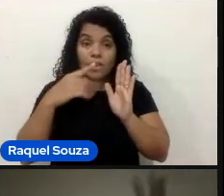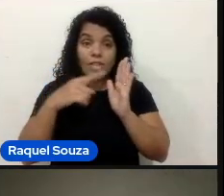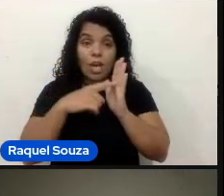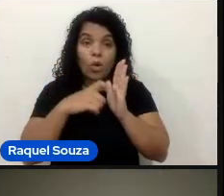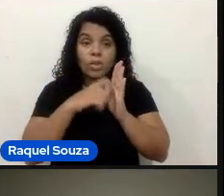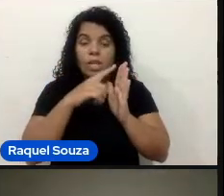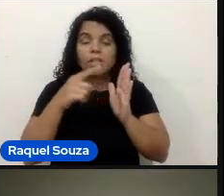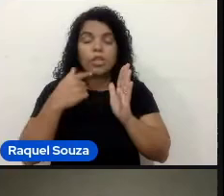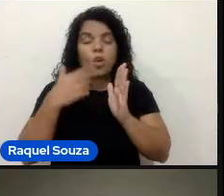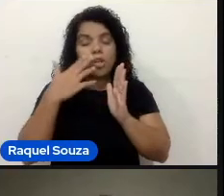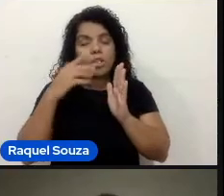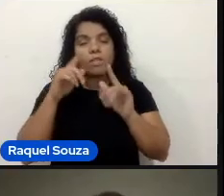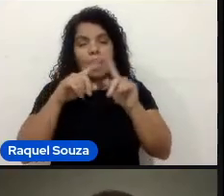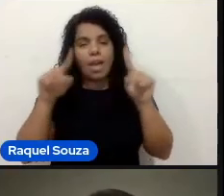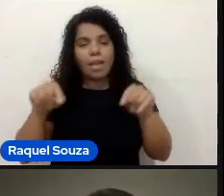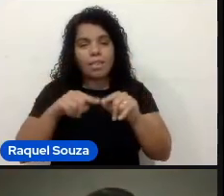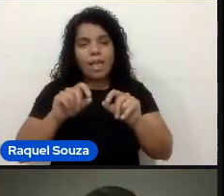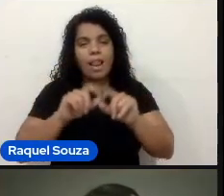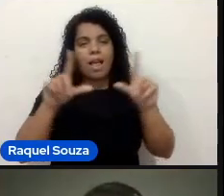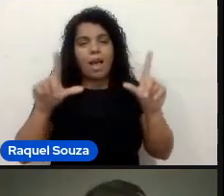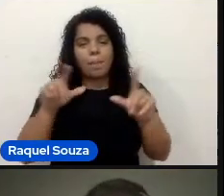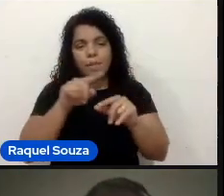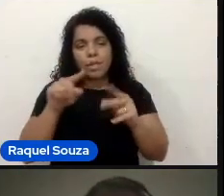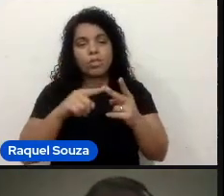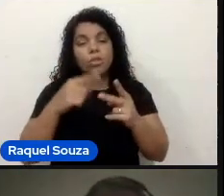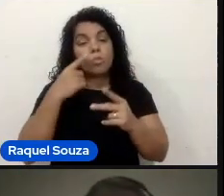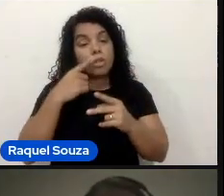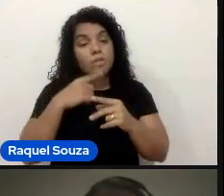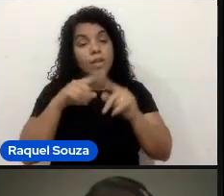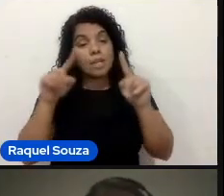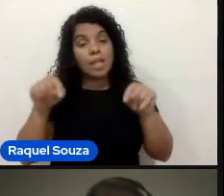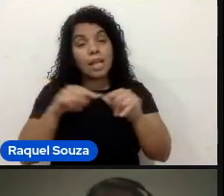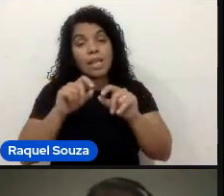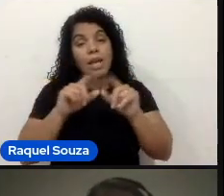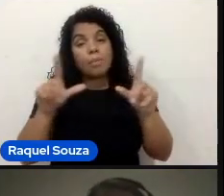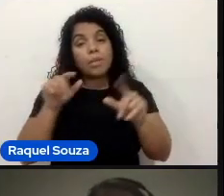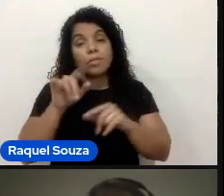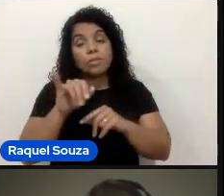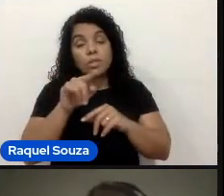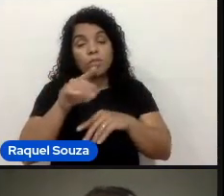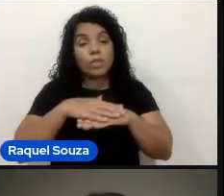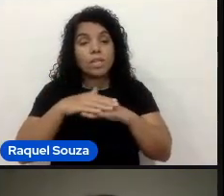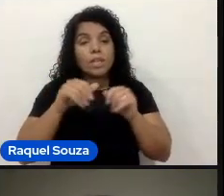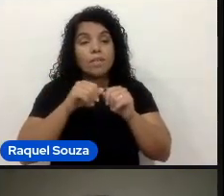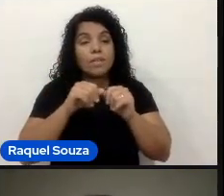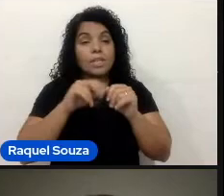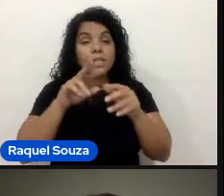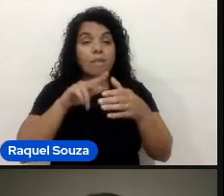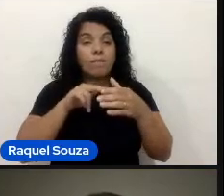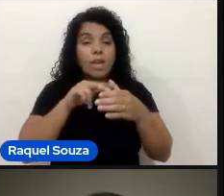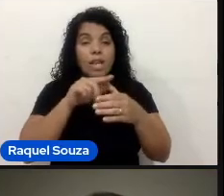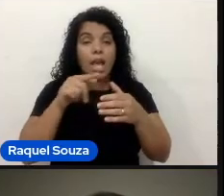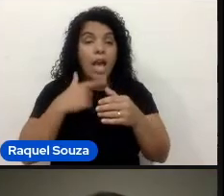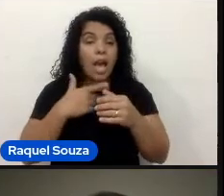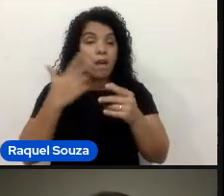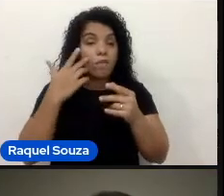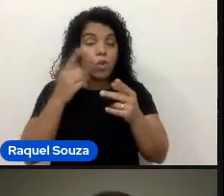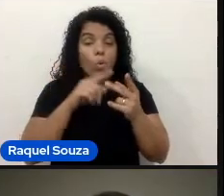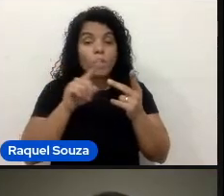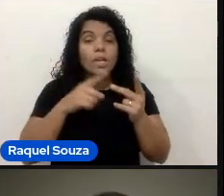telinha abrindo e tal. Você pode ver a telinha abrindo se você passar essa variável aqui facilmente. Você vai entrar no modo